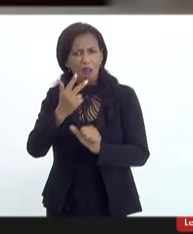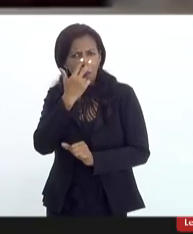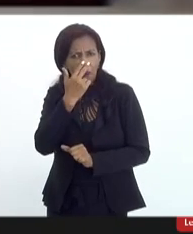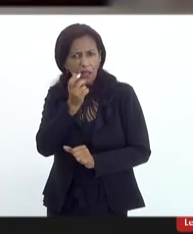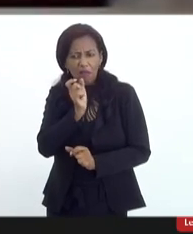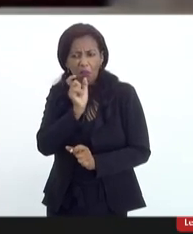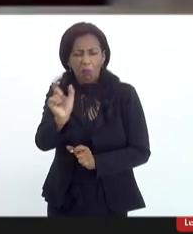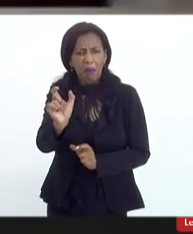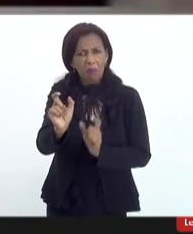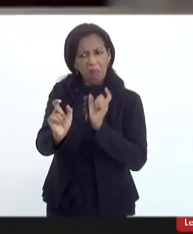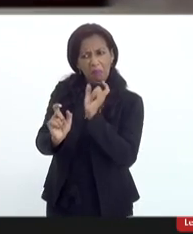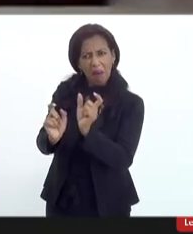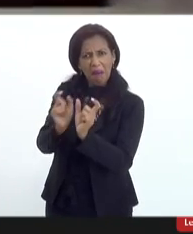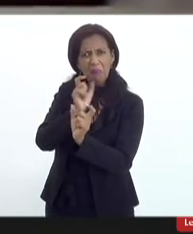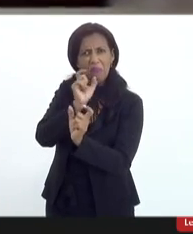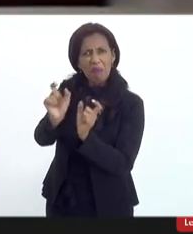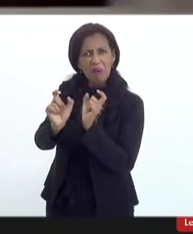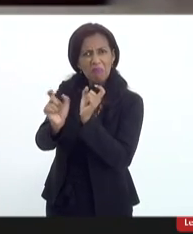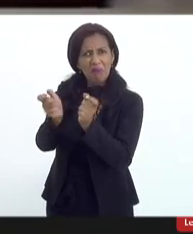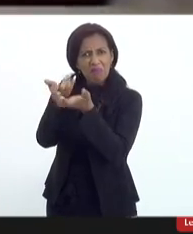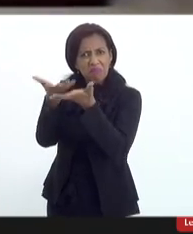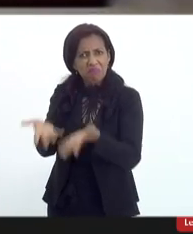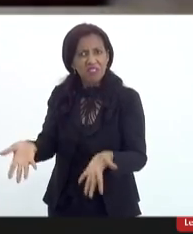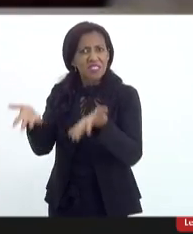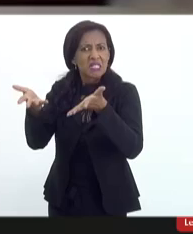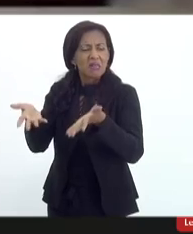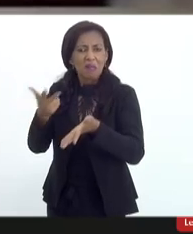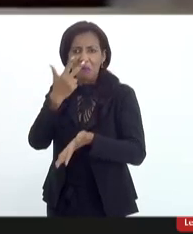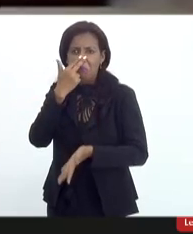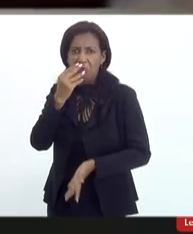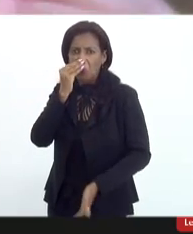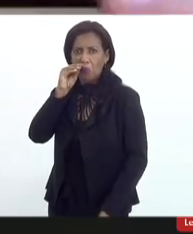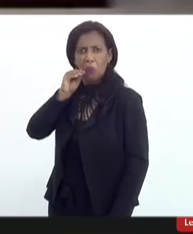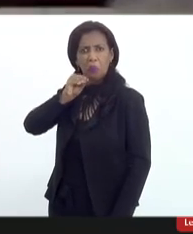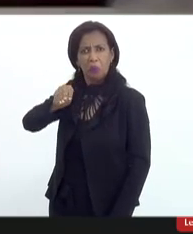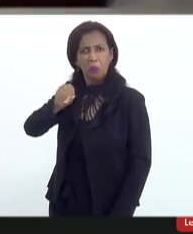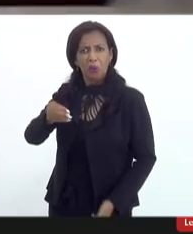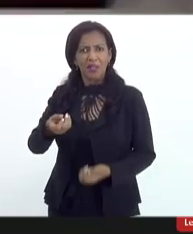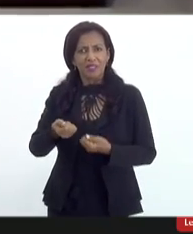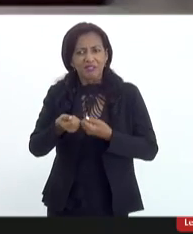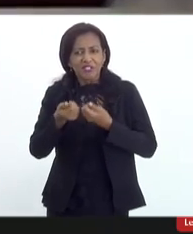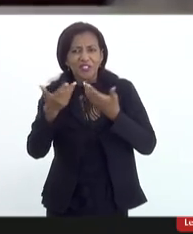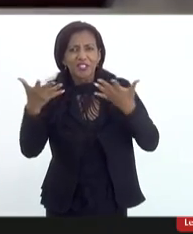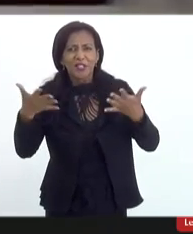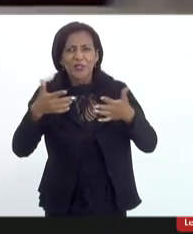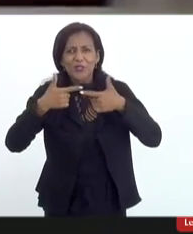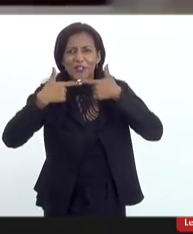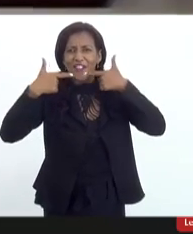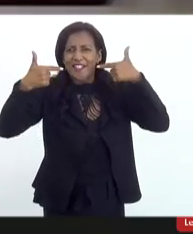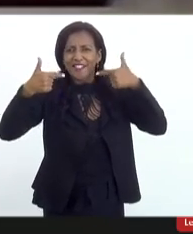xingamento, agressão, celebrar a infância, distribuir sorrisos,